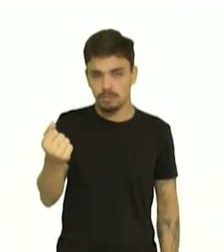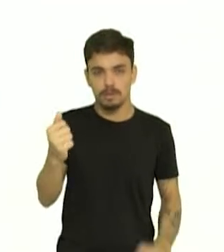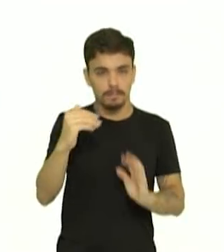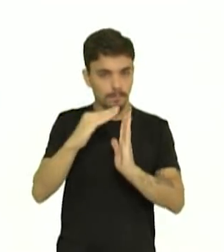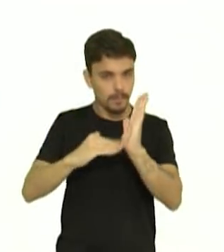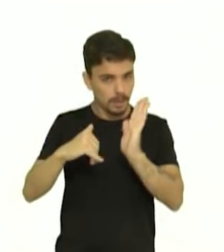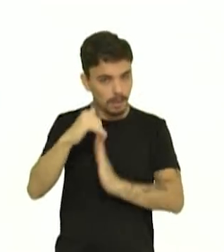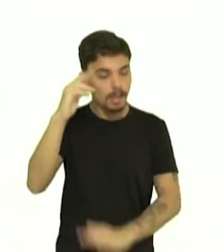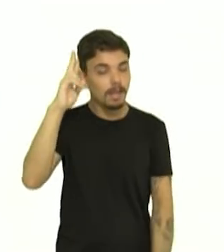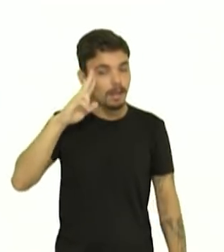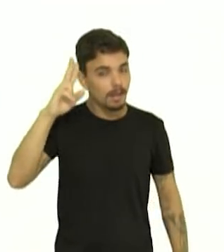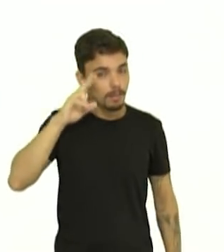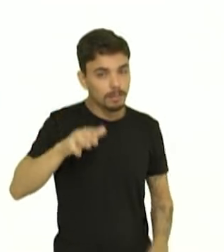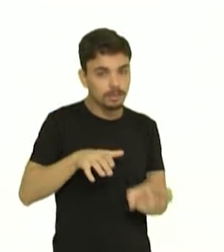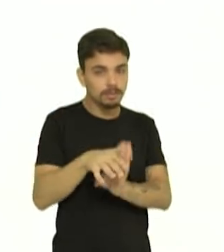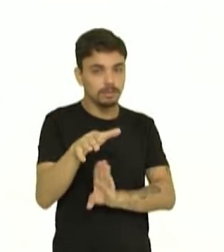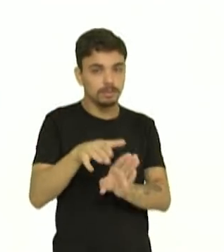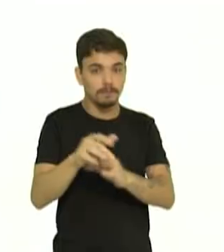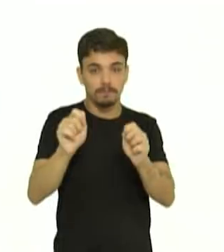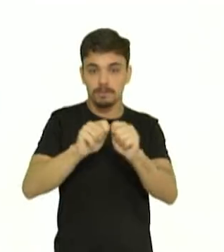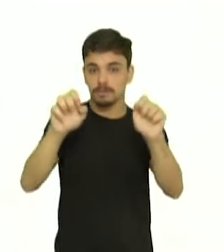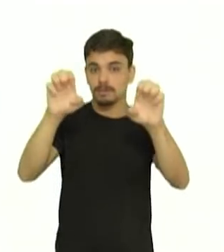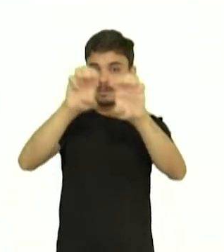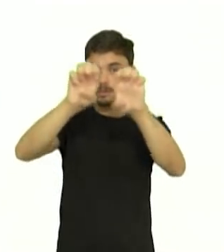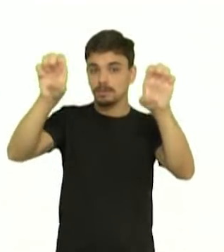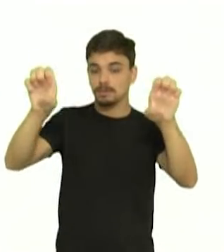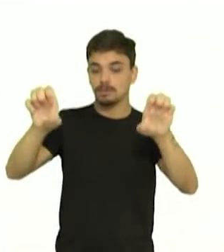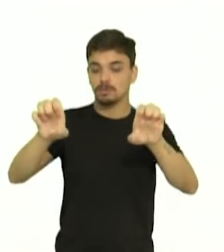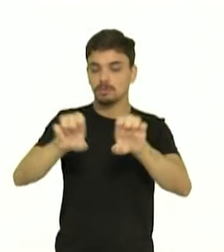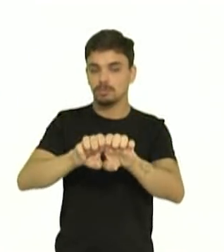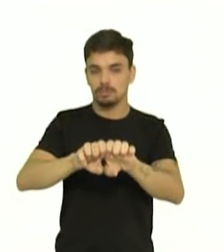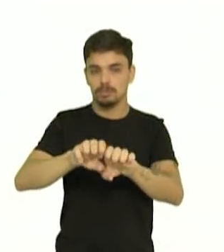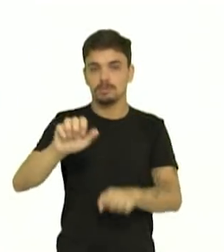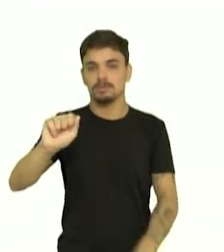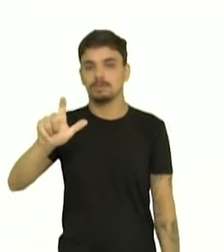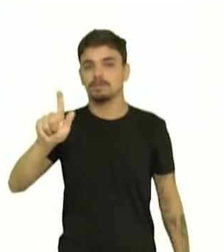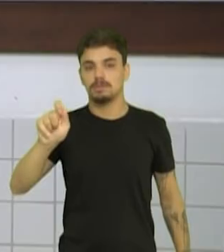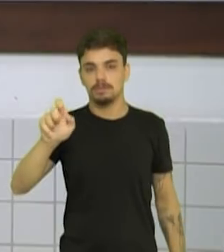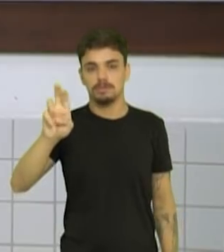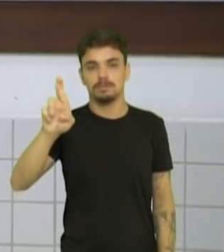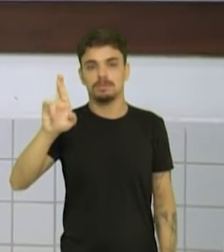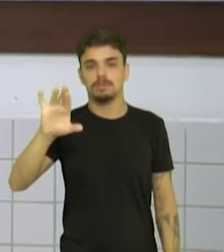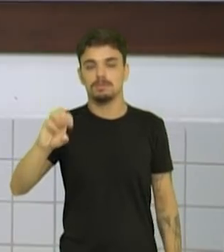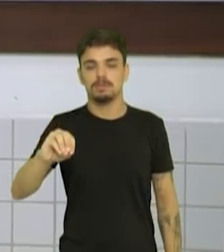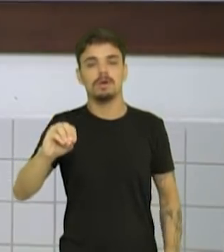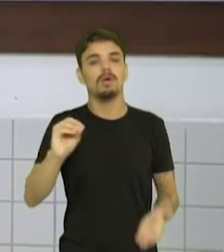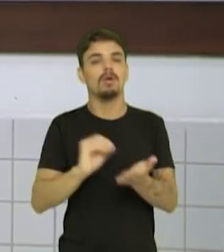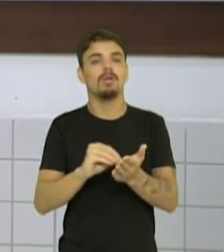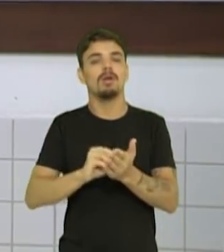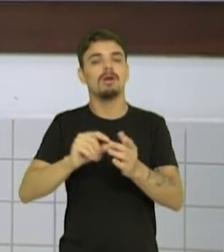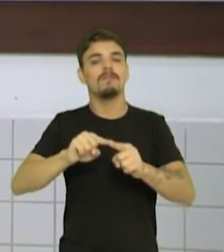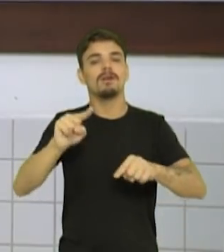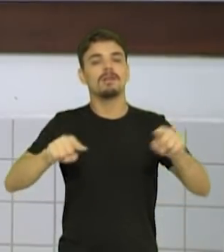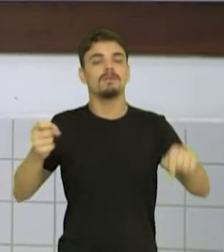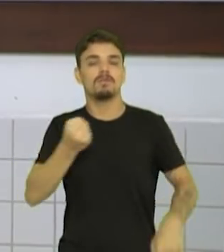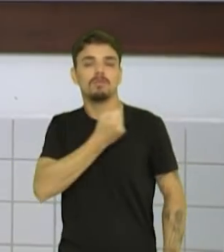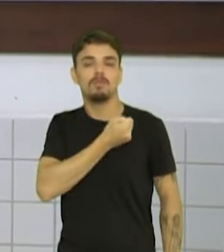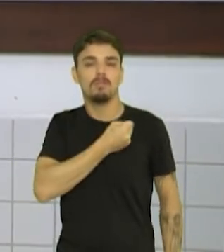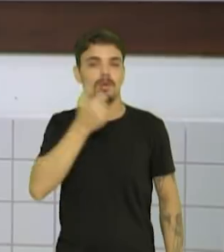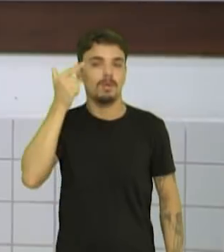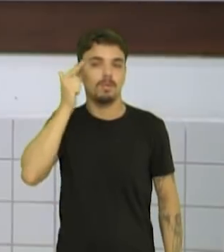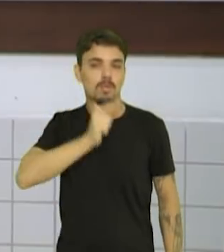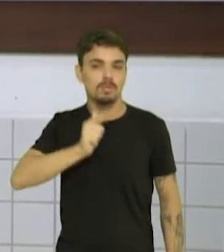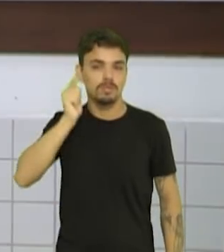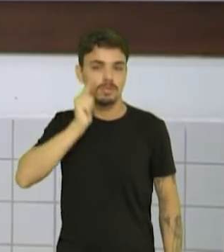Lembra que eu dei a dica ali? Faça uma estrutura algébrica, coloque uma variável no valor onde você não conhece, que você vai conseguir